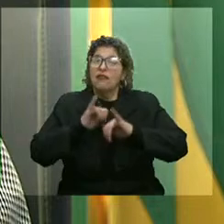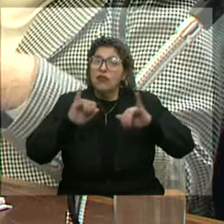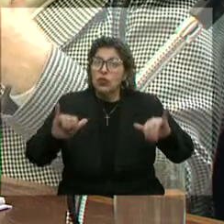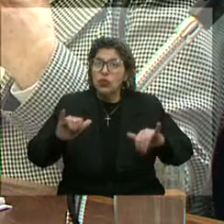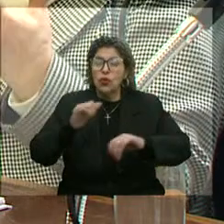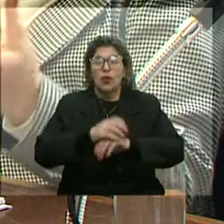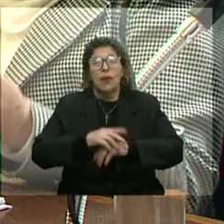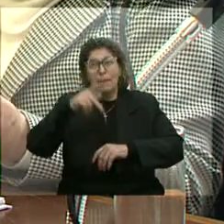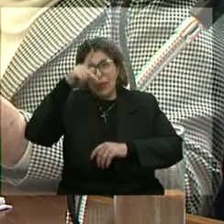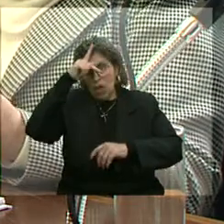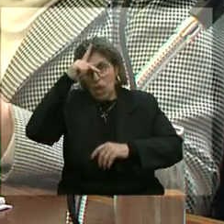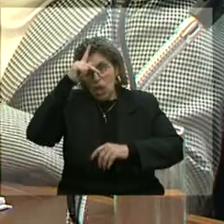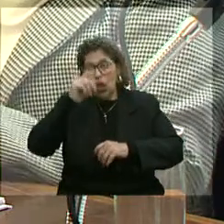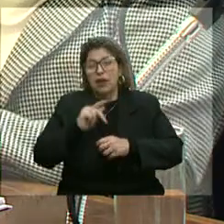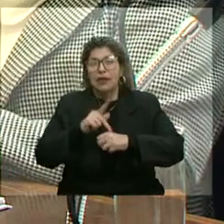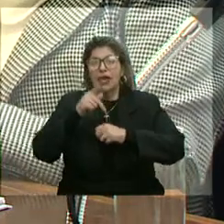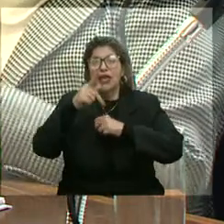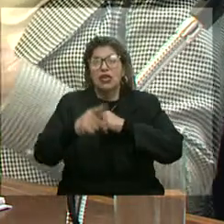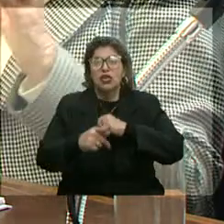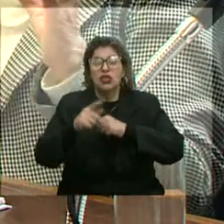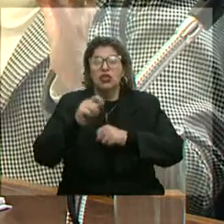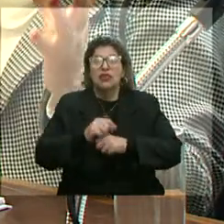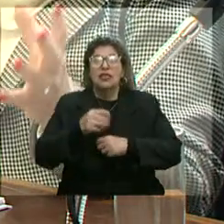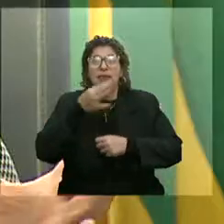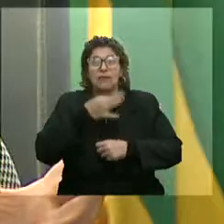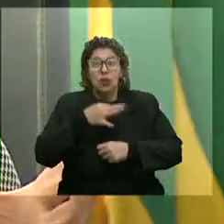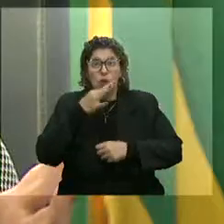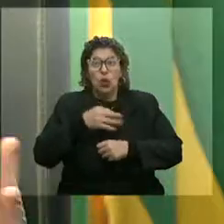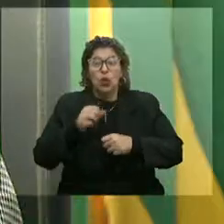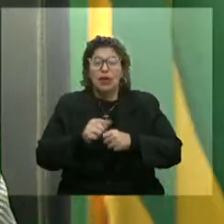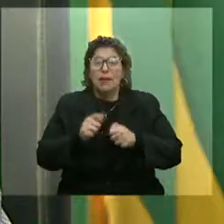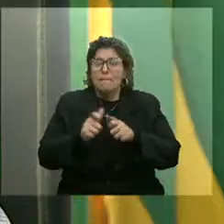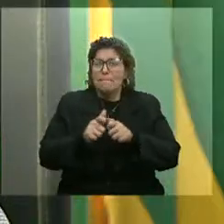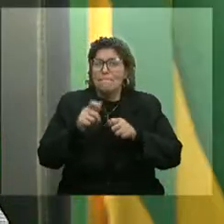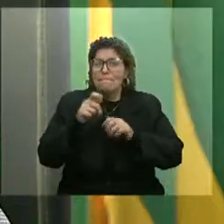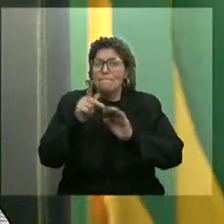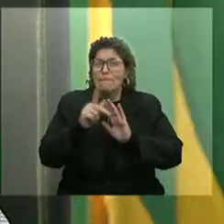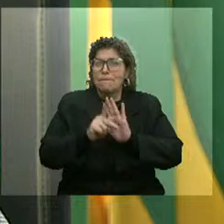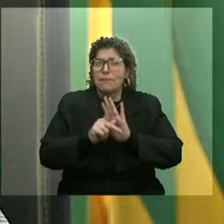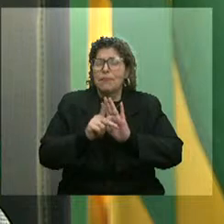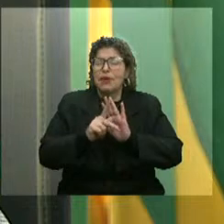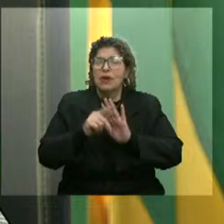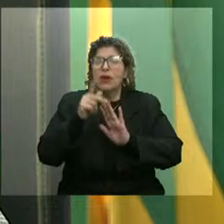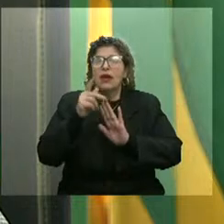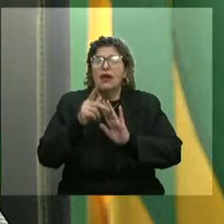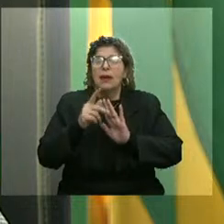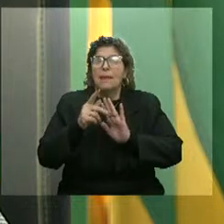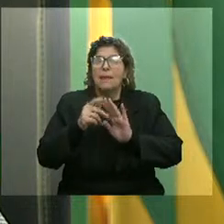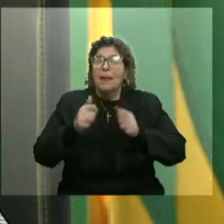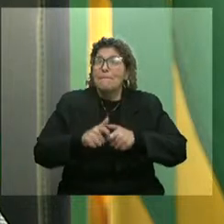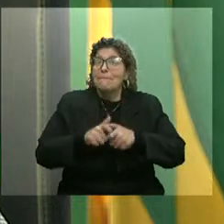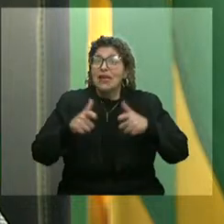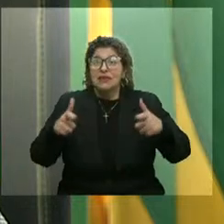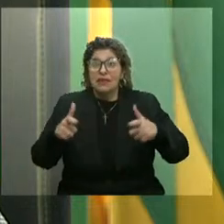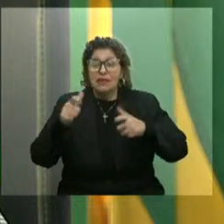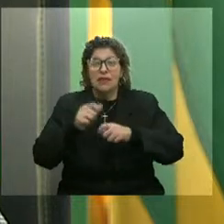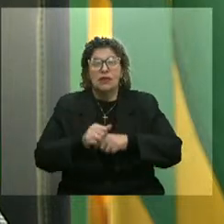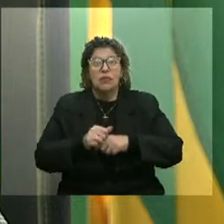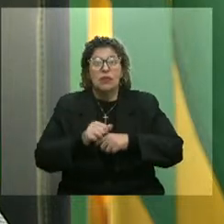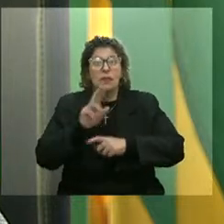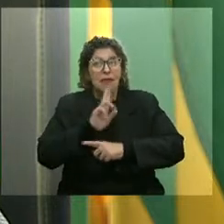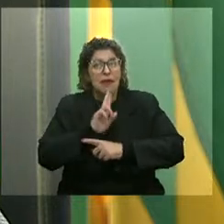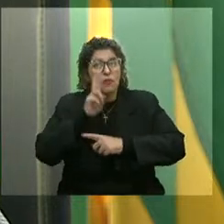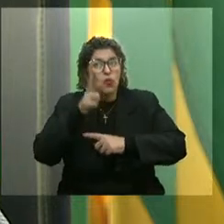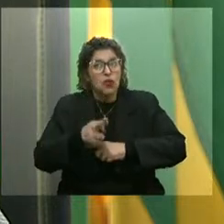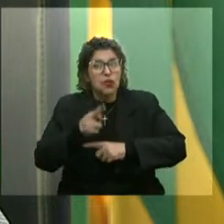já anunciou em Passo Fundo, e o programa é mais amplo, isso vai ajudar a responder à questão da